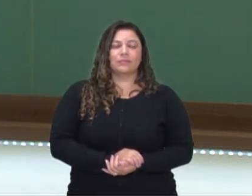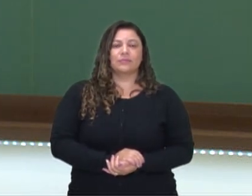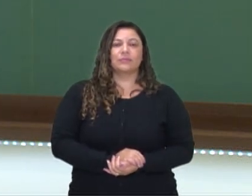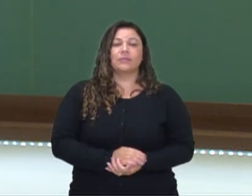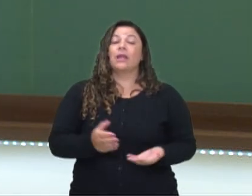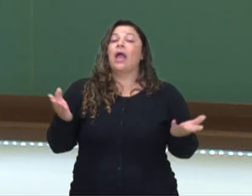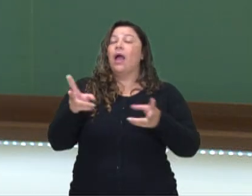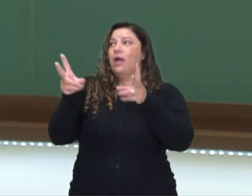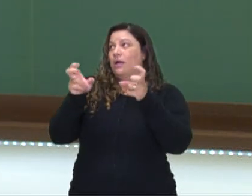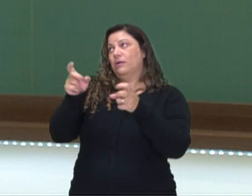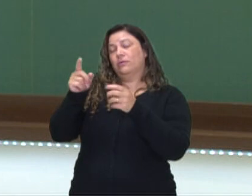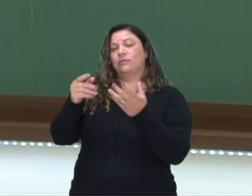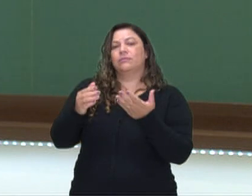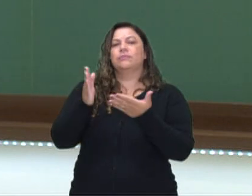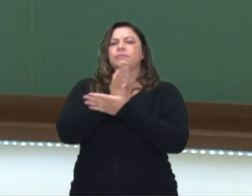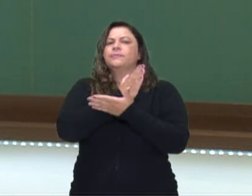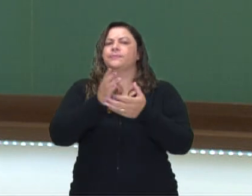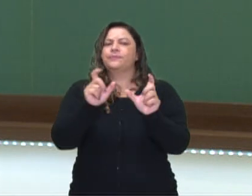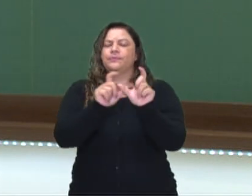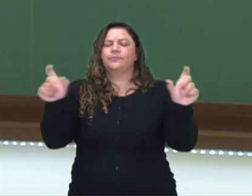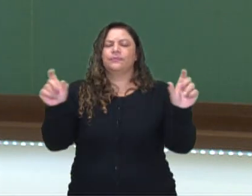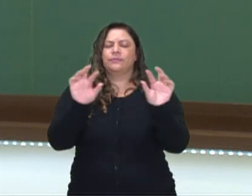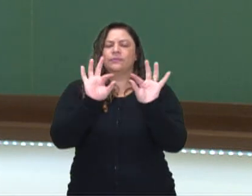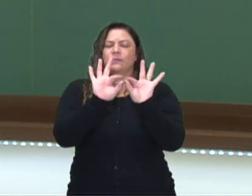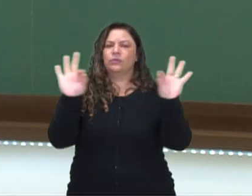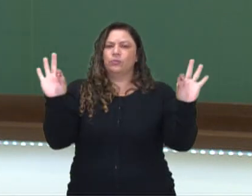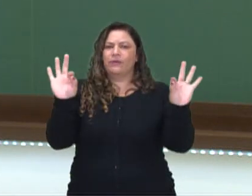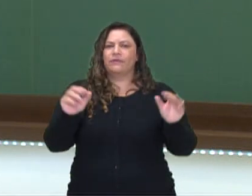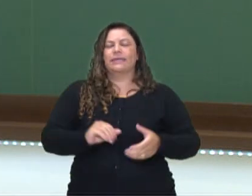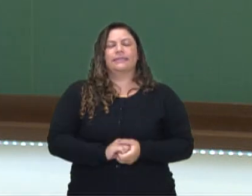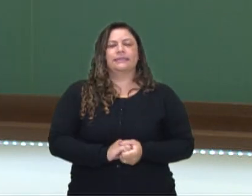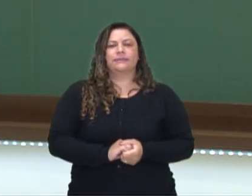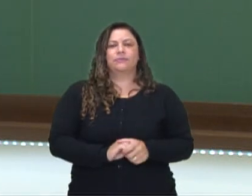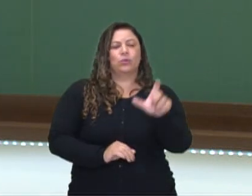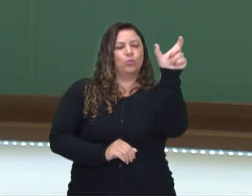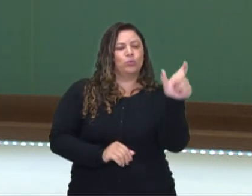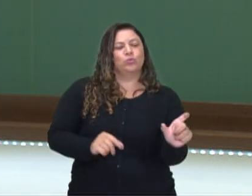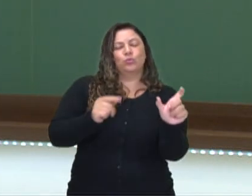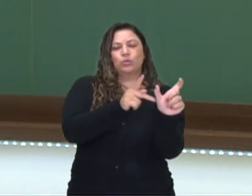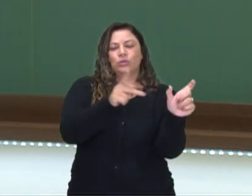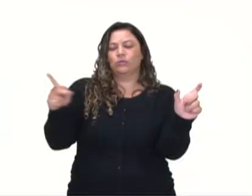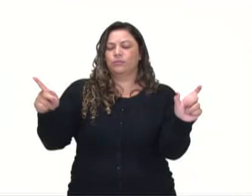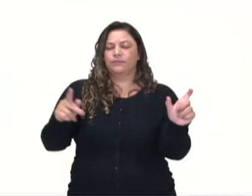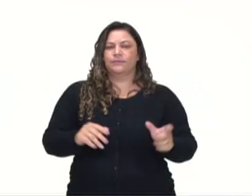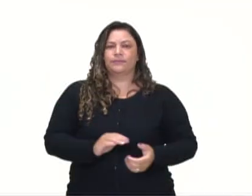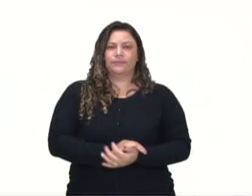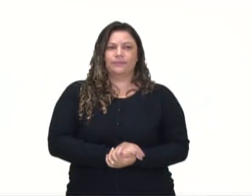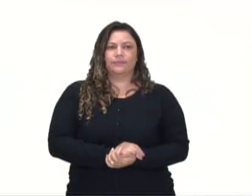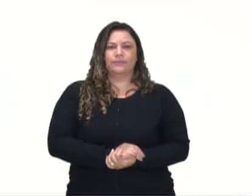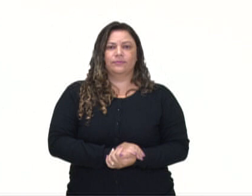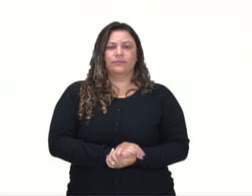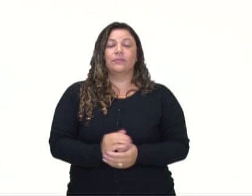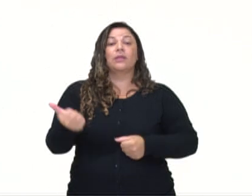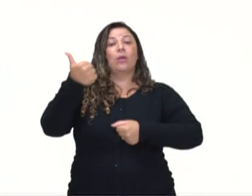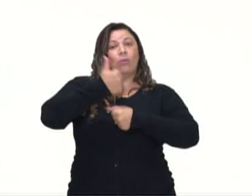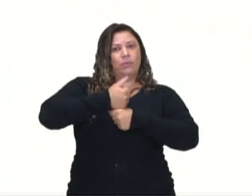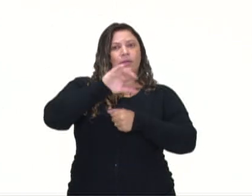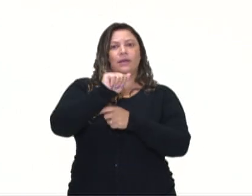Vejamos aqui a divisão de uma oração de sujeito e predicado, esses termos essenciais. O presidente da